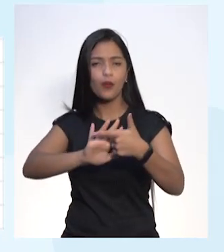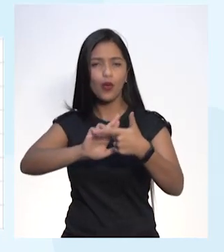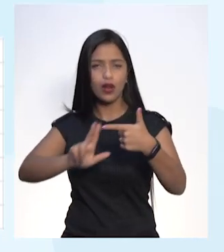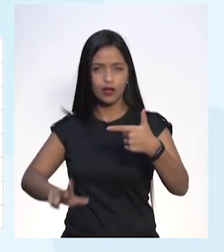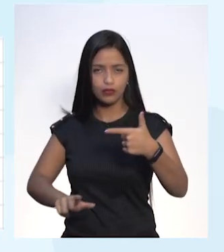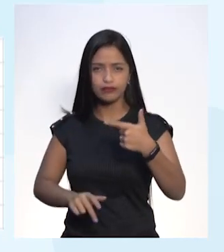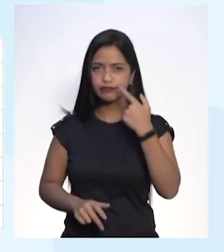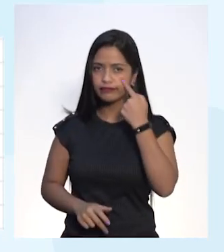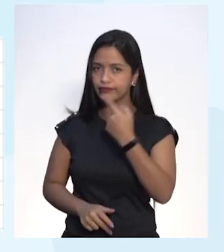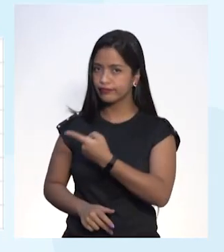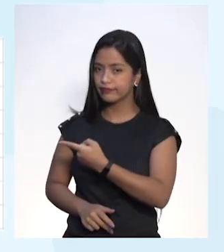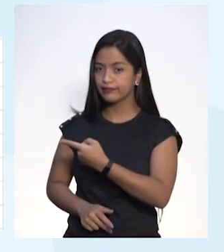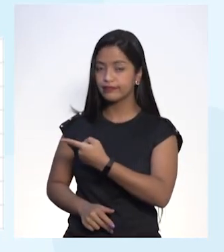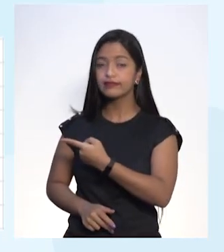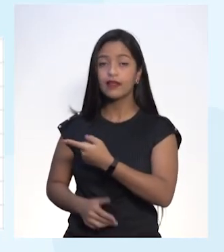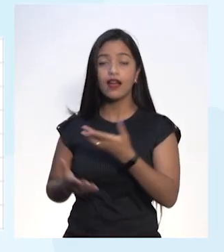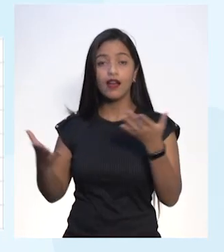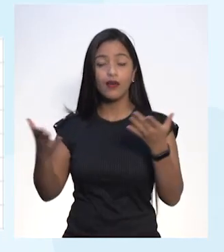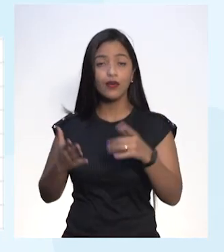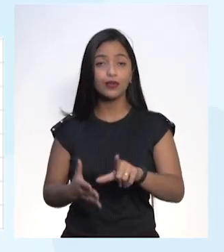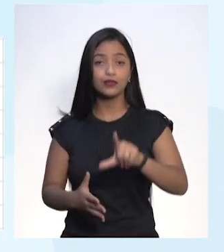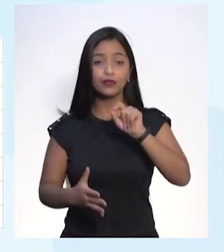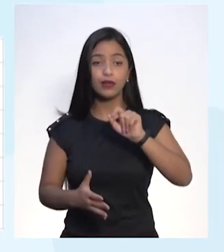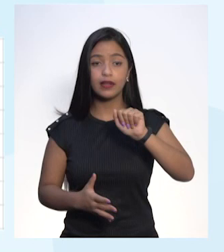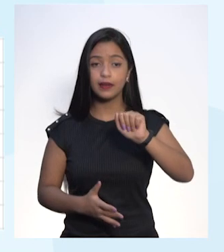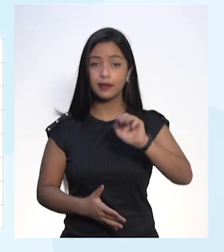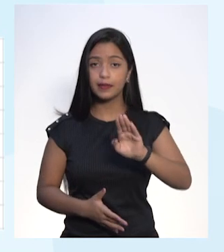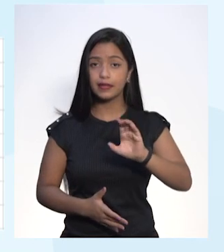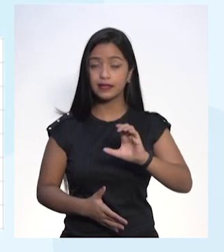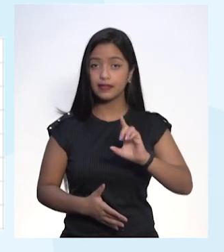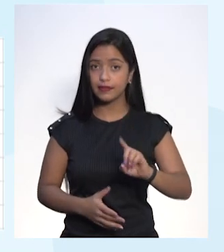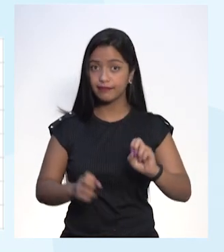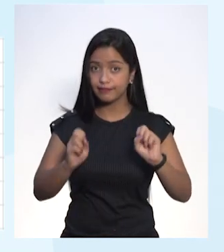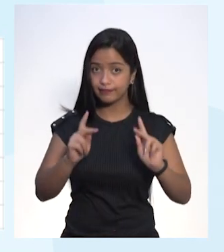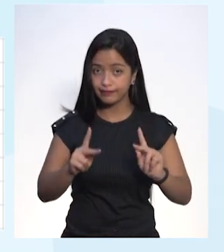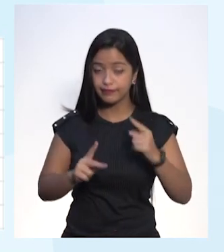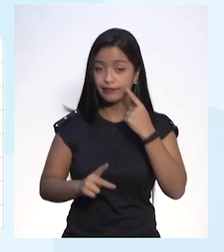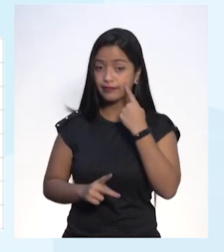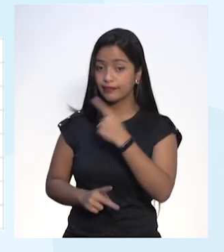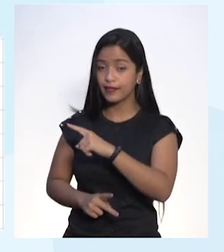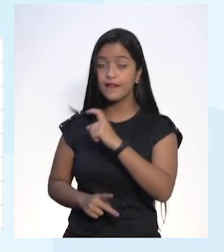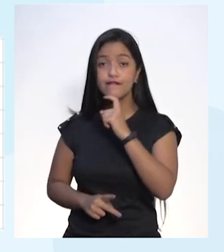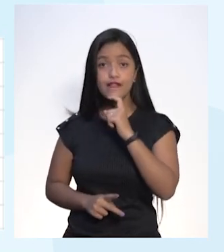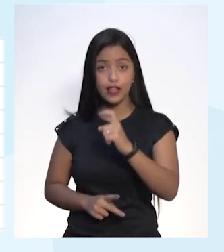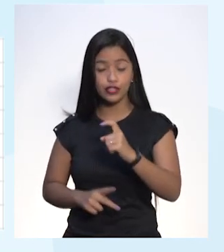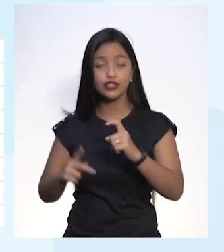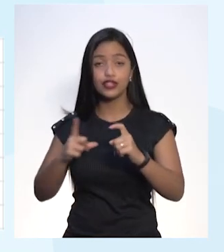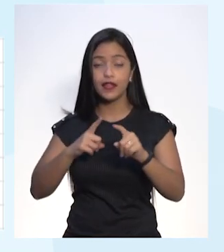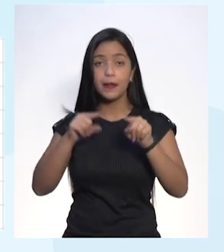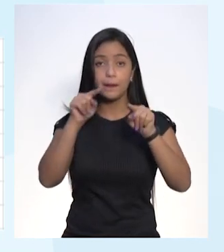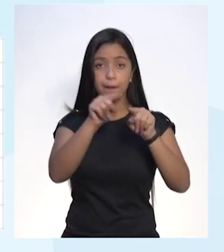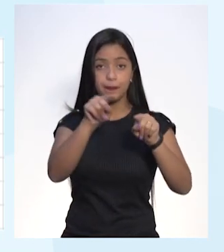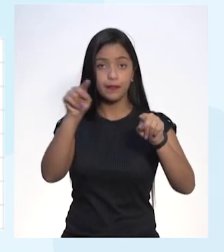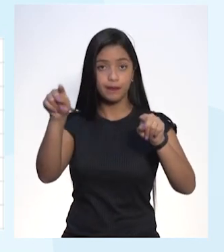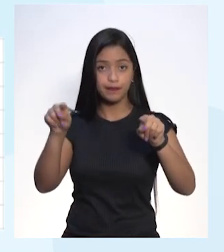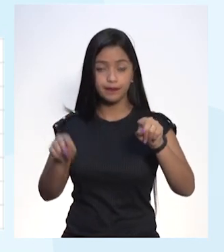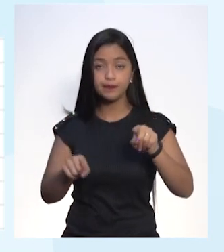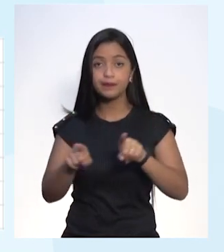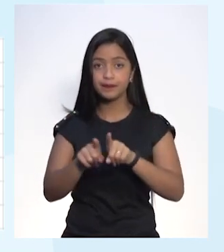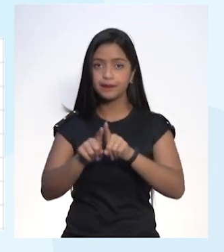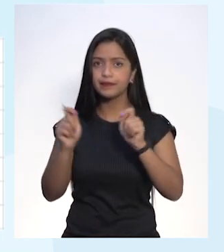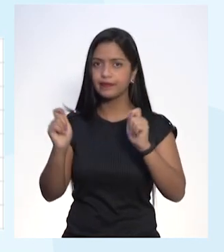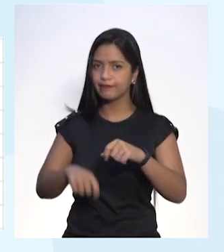correta. Olha, o polígono está aqui, destacado em verde, vértices, olha lá, destacado também, pessoal, dá para